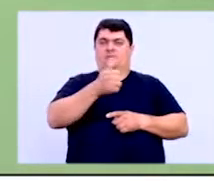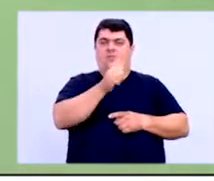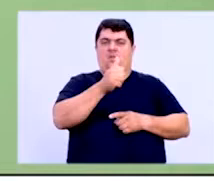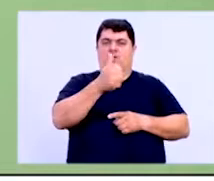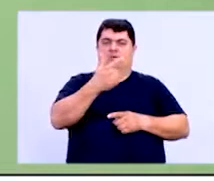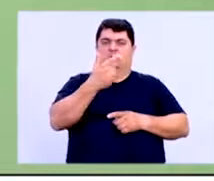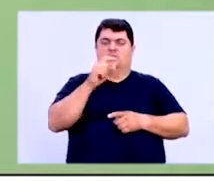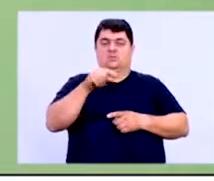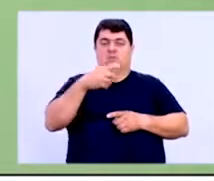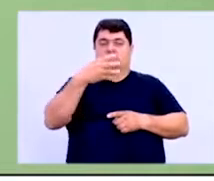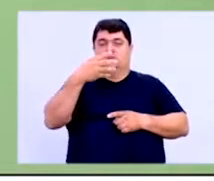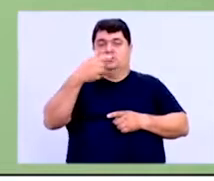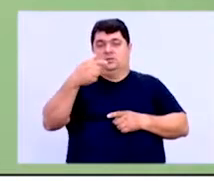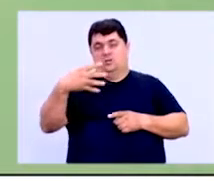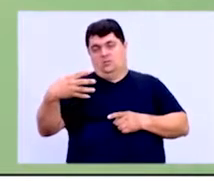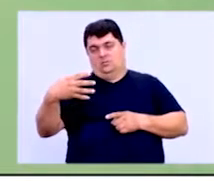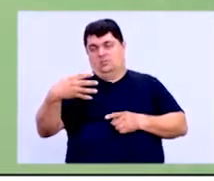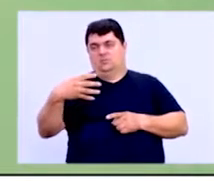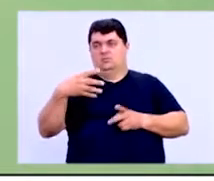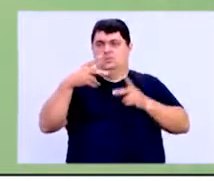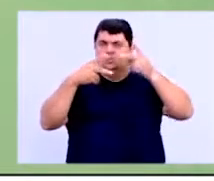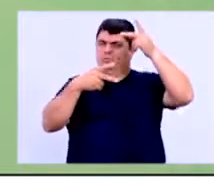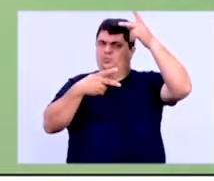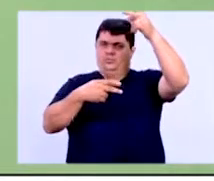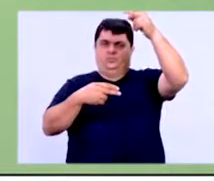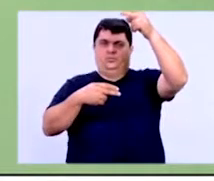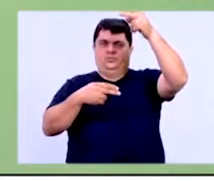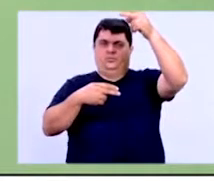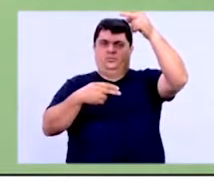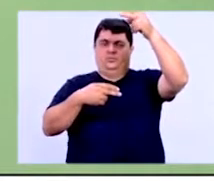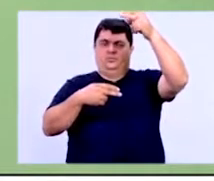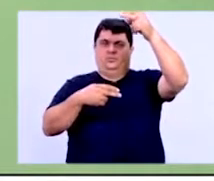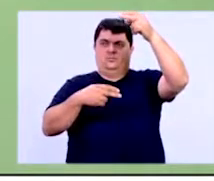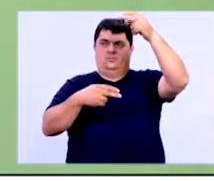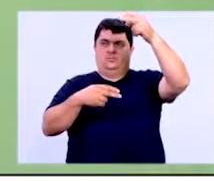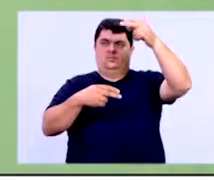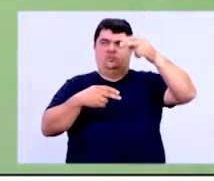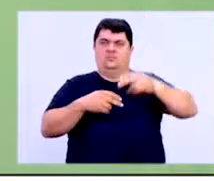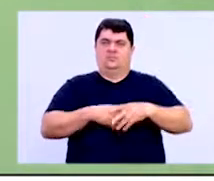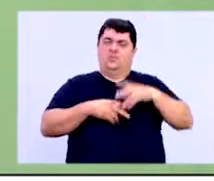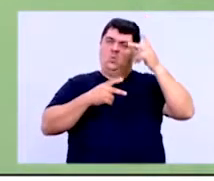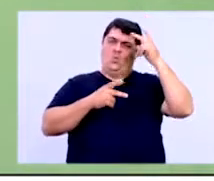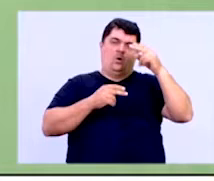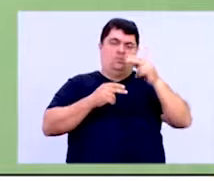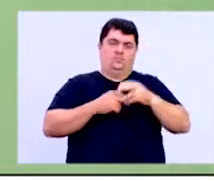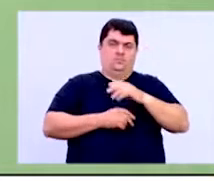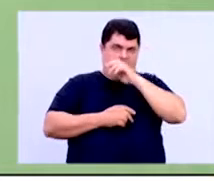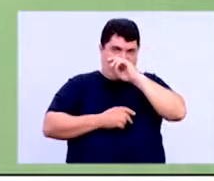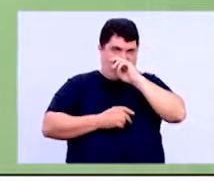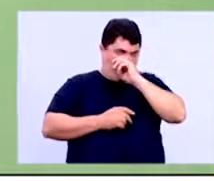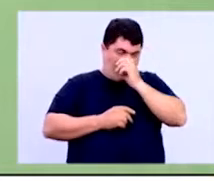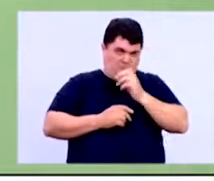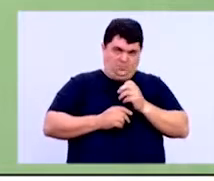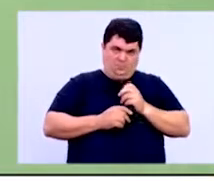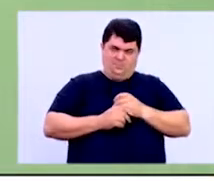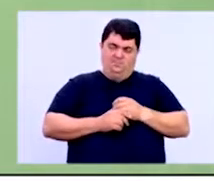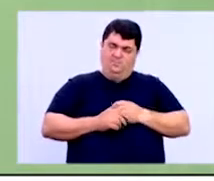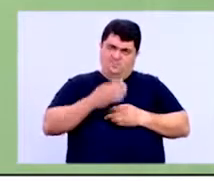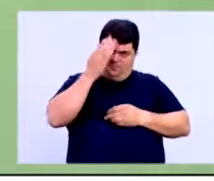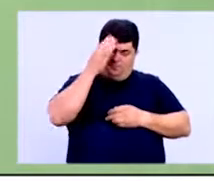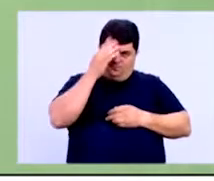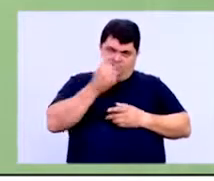112,74. Tá vendo? Mesmo valor? Concorda comigo? Aqui, ó. Mesmo valor. É isso aí,